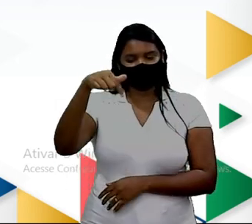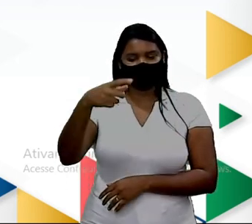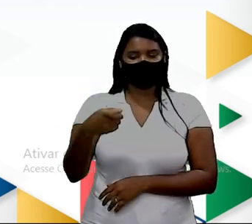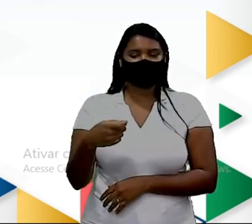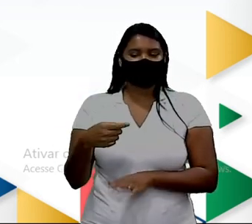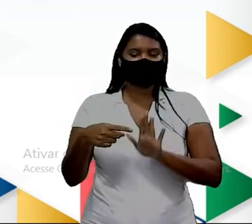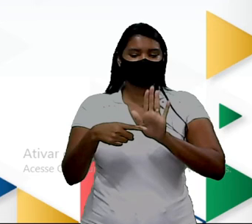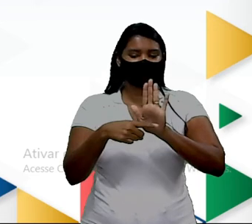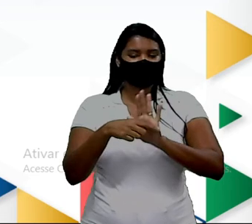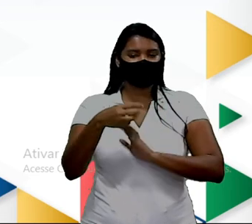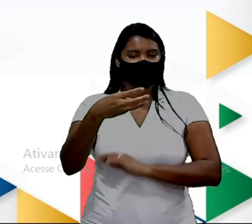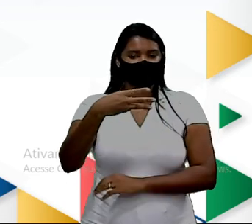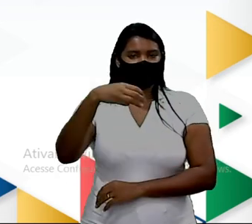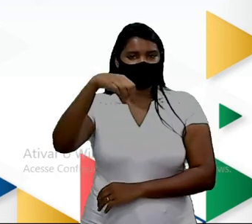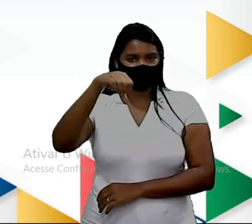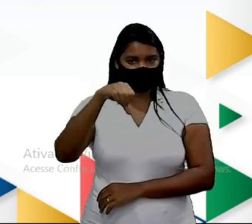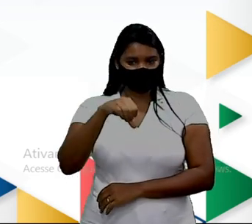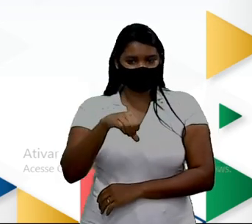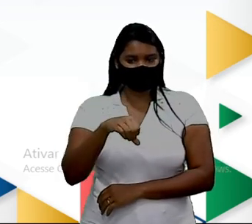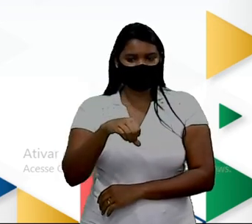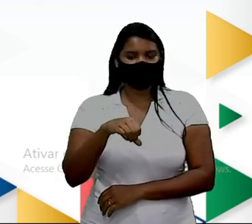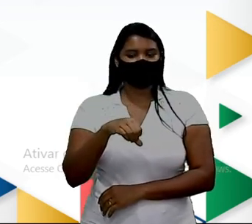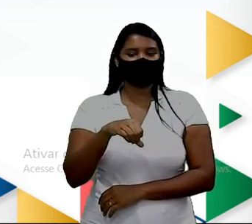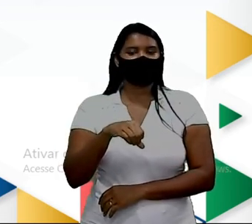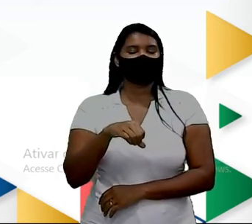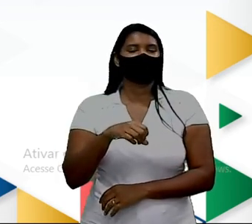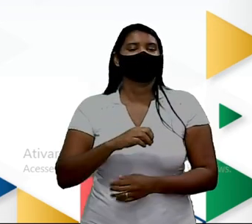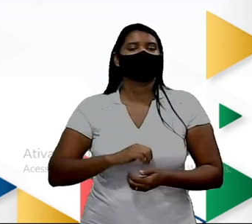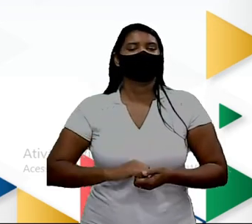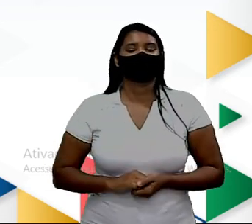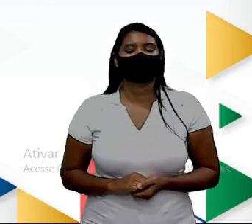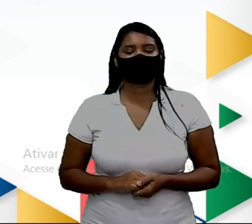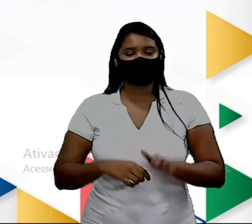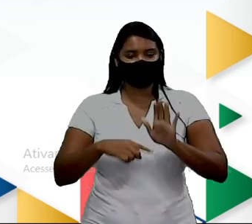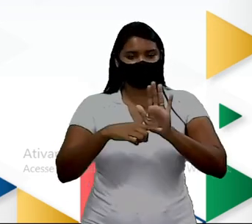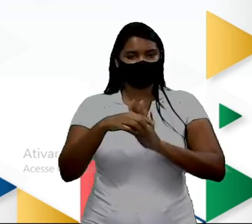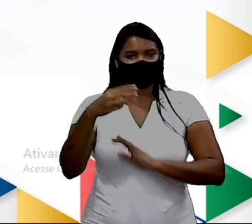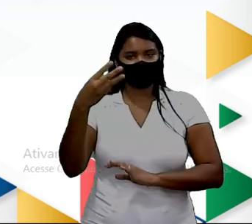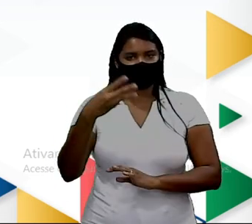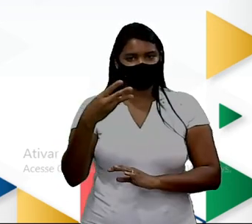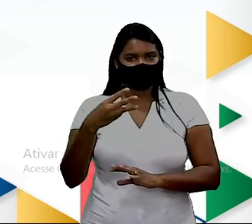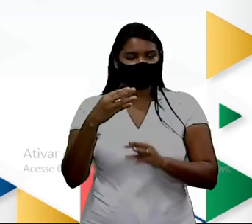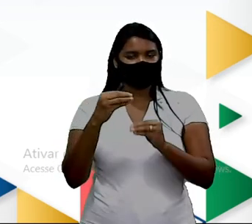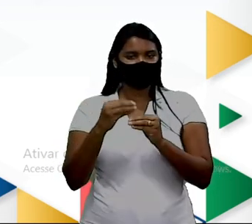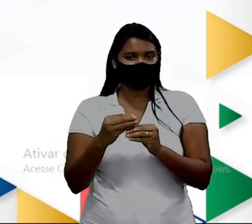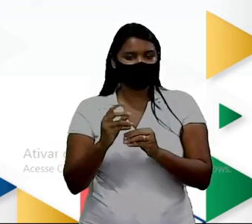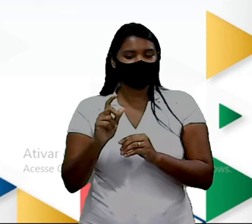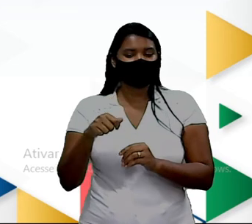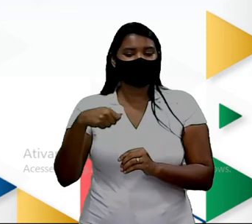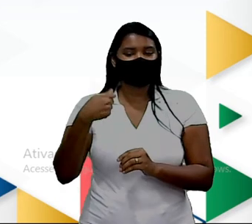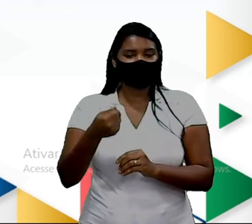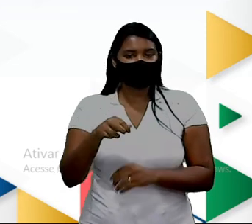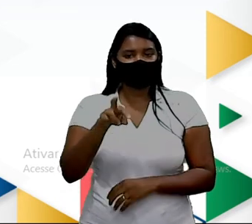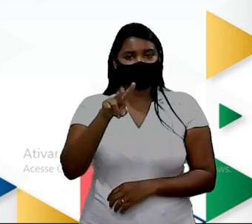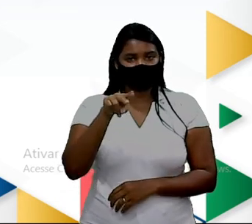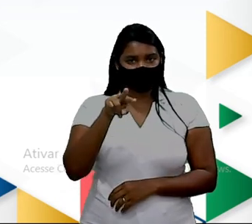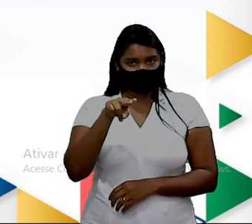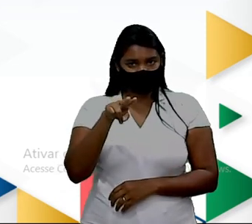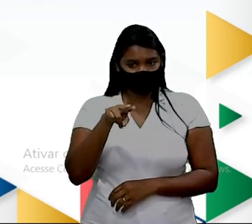a menos 39, que já era negativo. Agora com menos 3. Então, se os sinais são iguais, eu